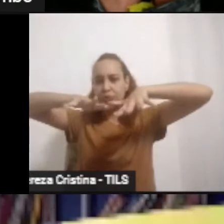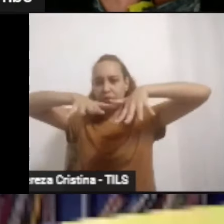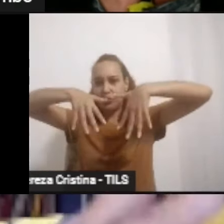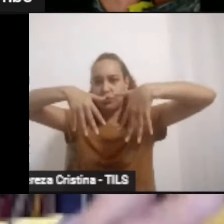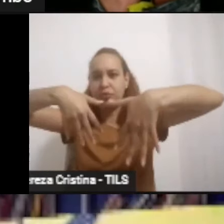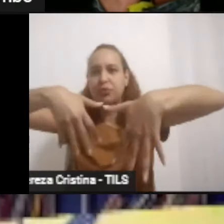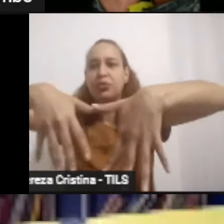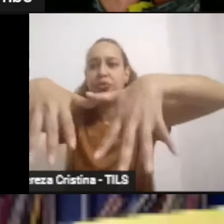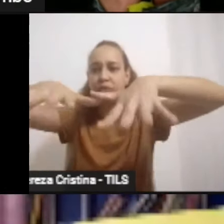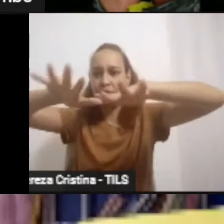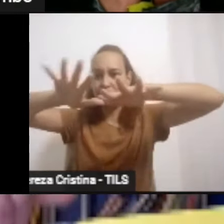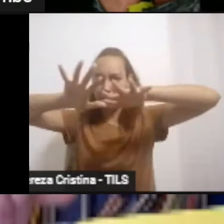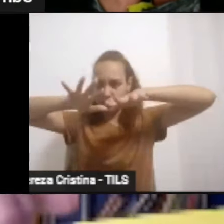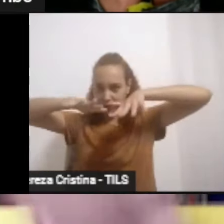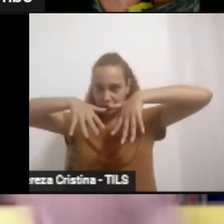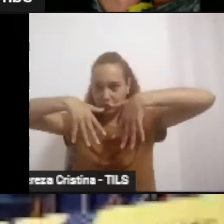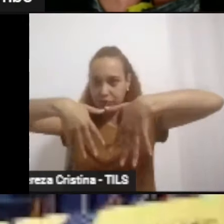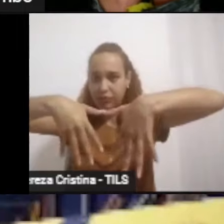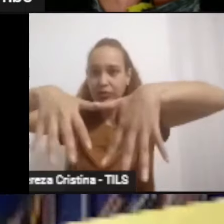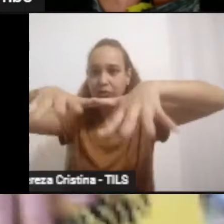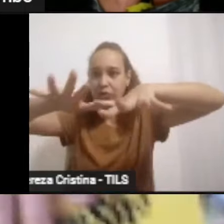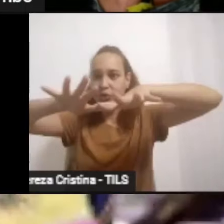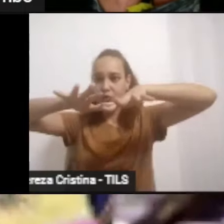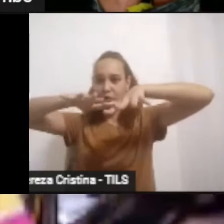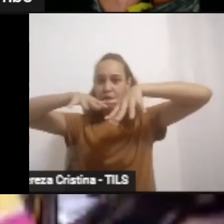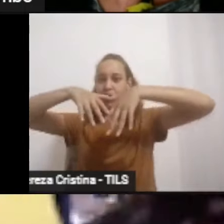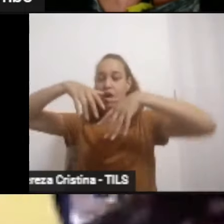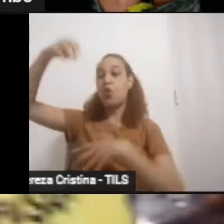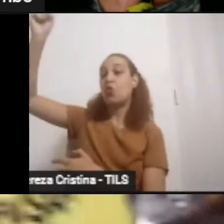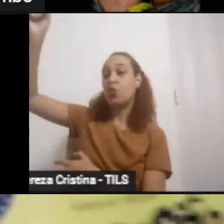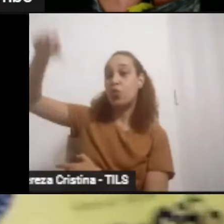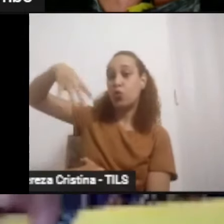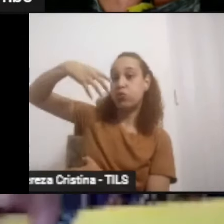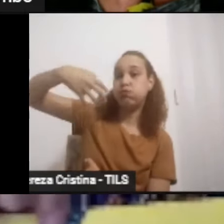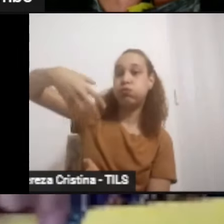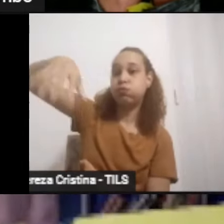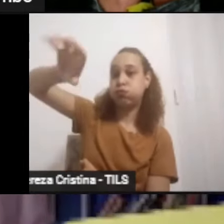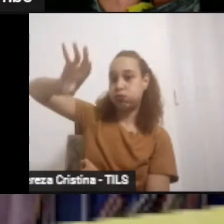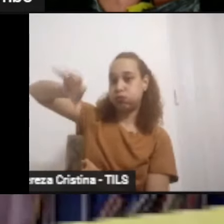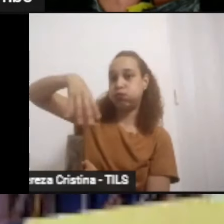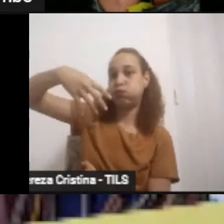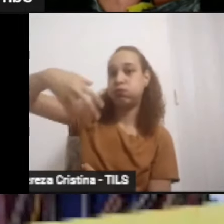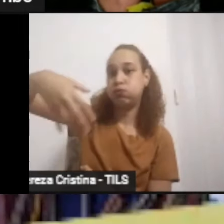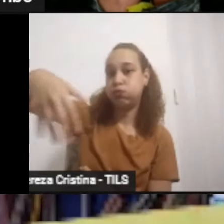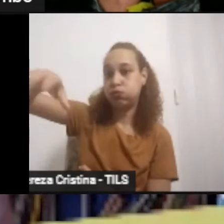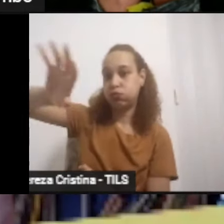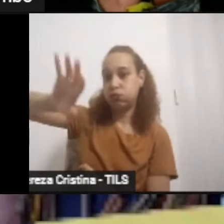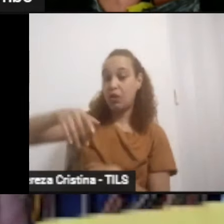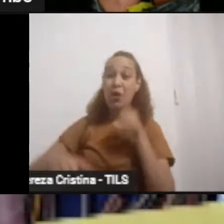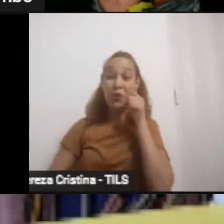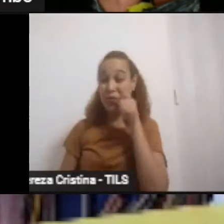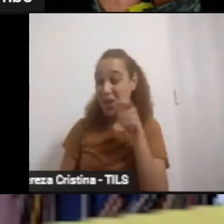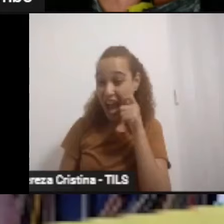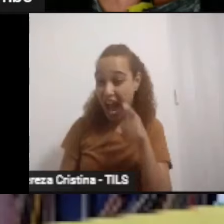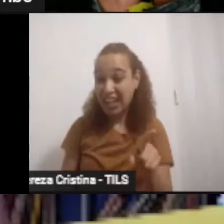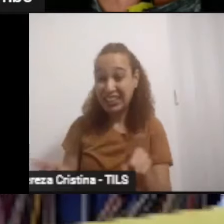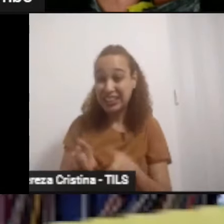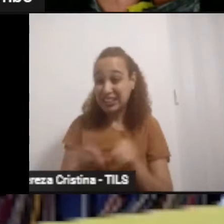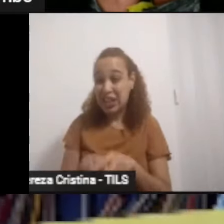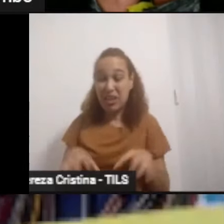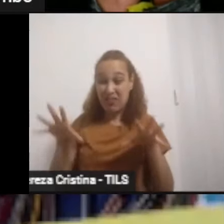cortina está balançando, o lustre está balançando, o gato está... A gente quase que consegue ouvir como se o gato estivesse se agarrando